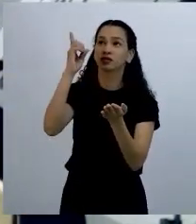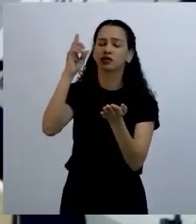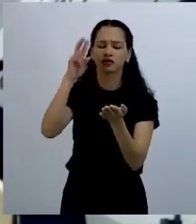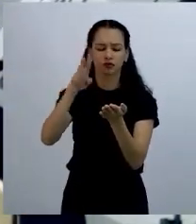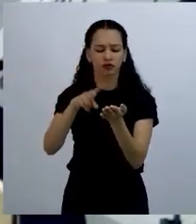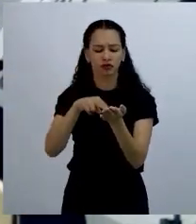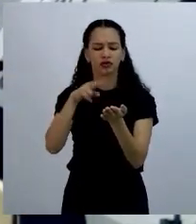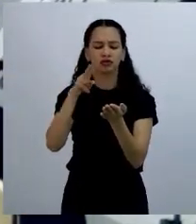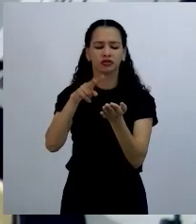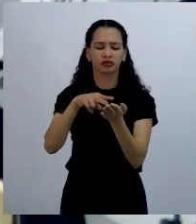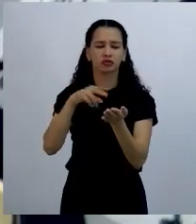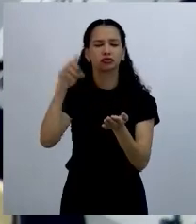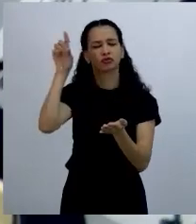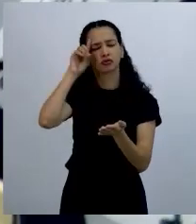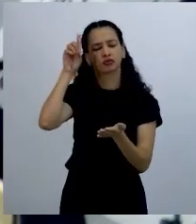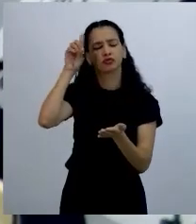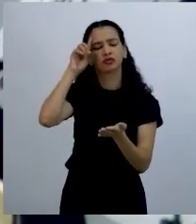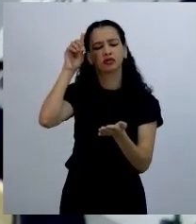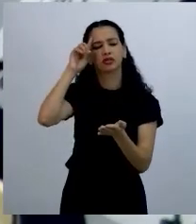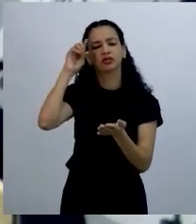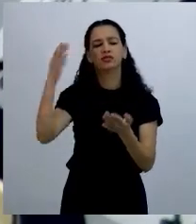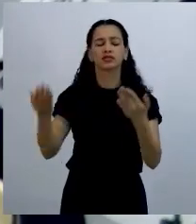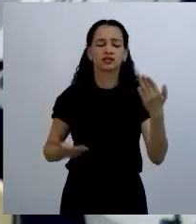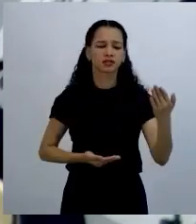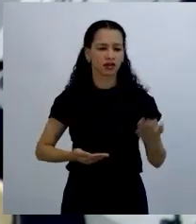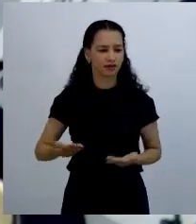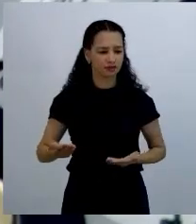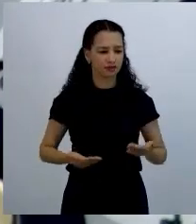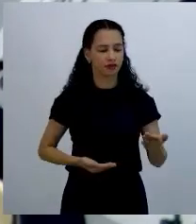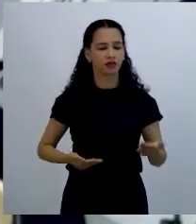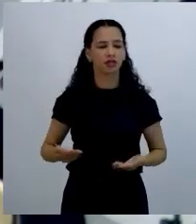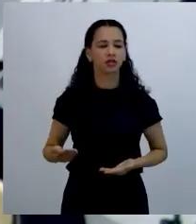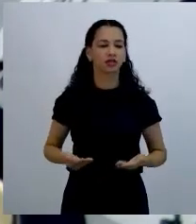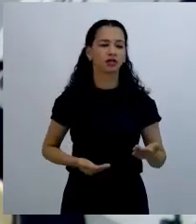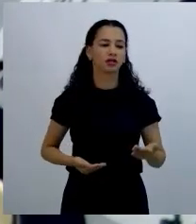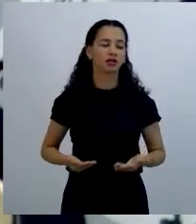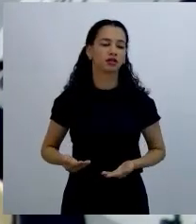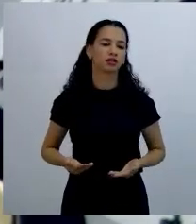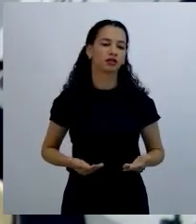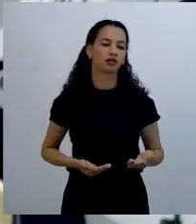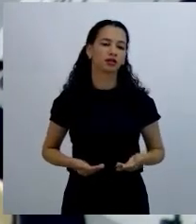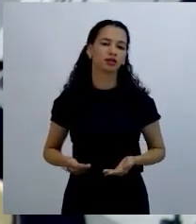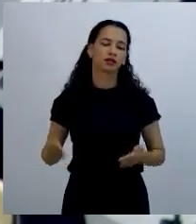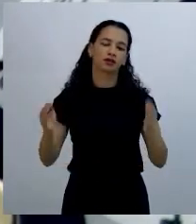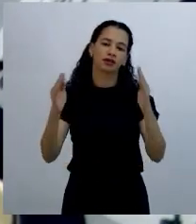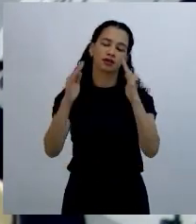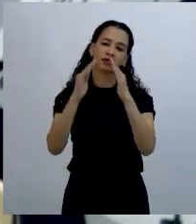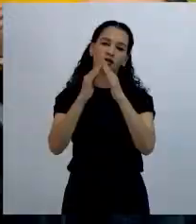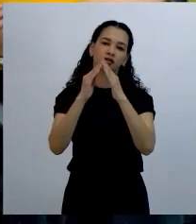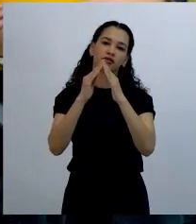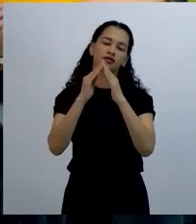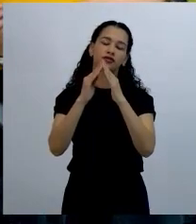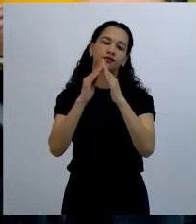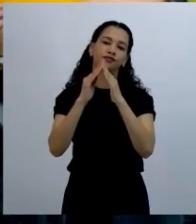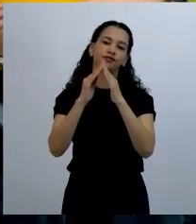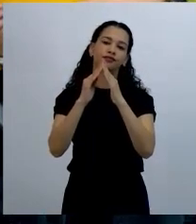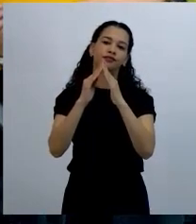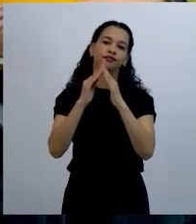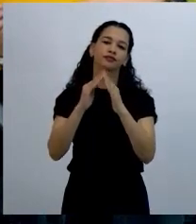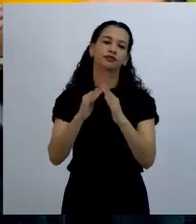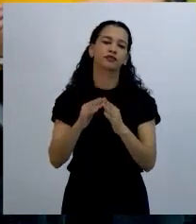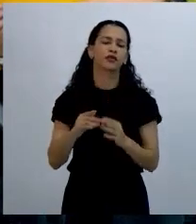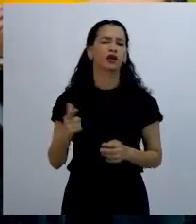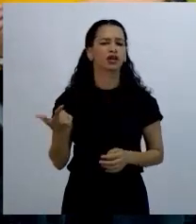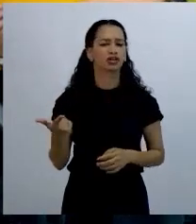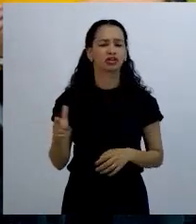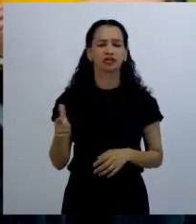deste conto de saudade um lamento para o resto dos seus dias está na hora de se levantar novamente para servir ao